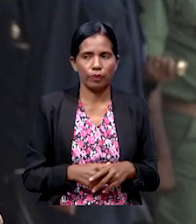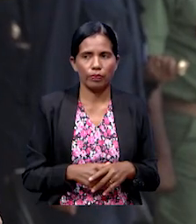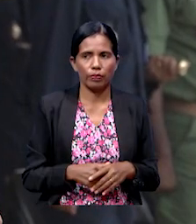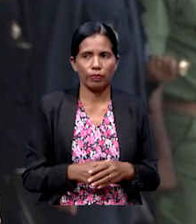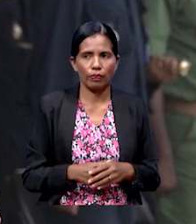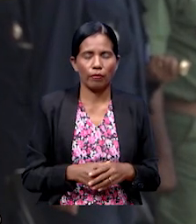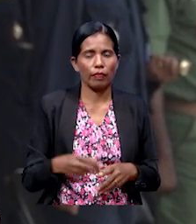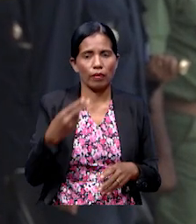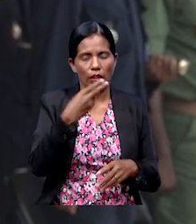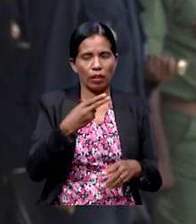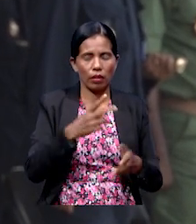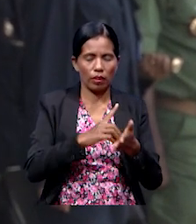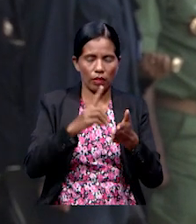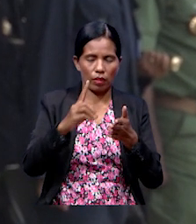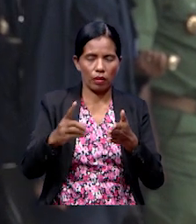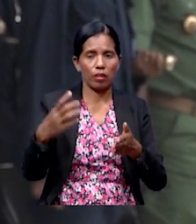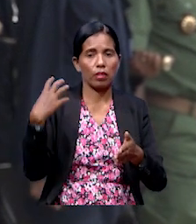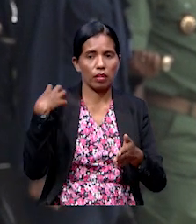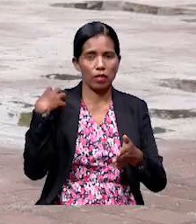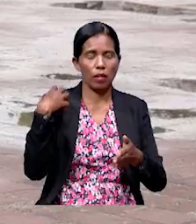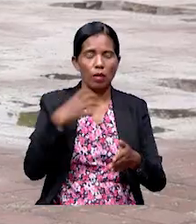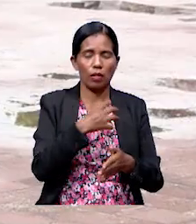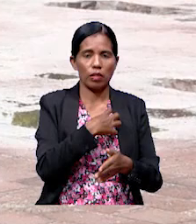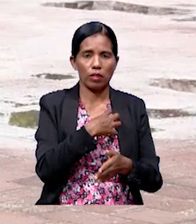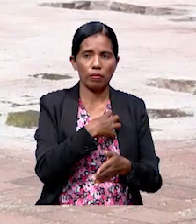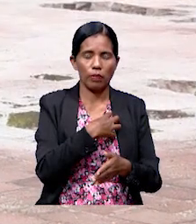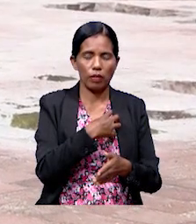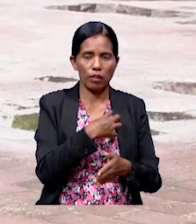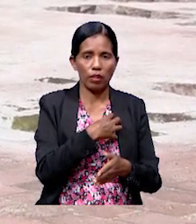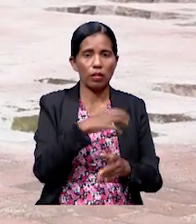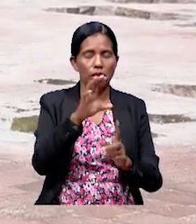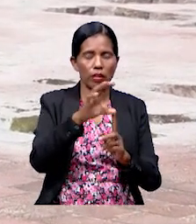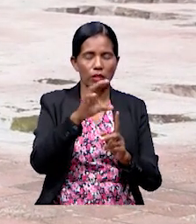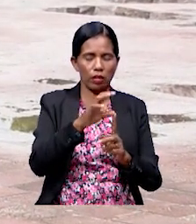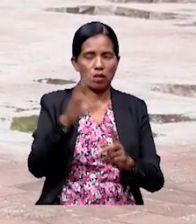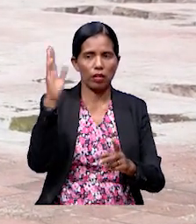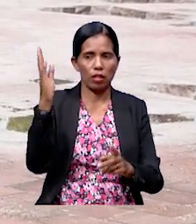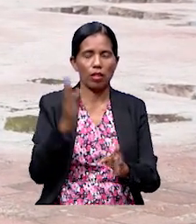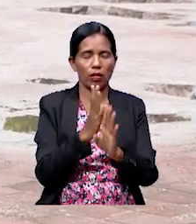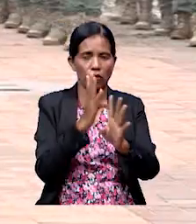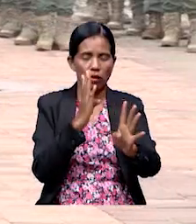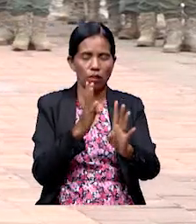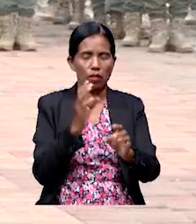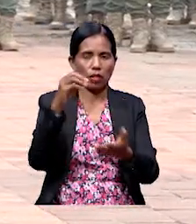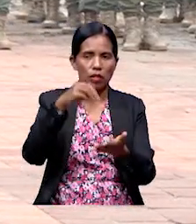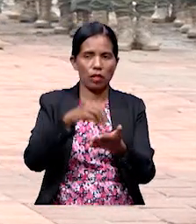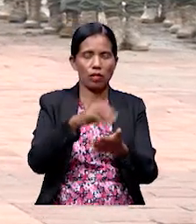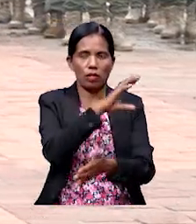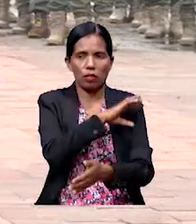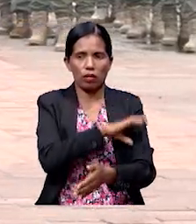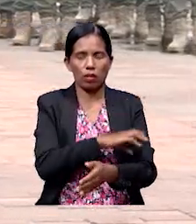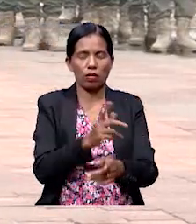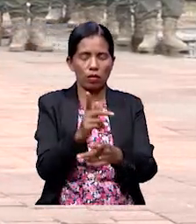E a quinta semana, né, Comandante-Geral Pentele lidera formatura e a quartel polícia Caicole Dili rude coloca força e segurança a tua segura